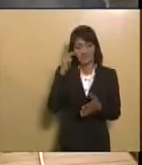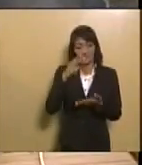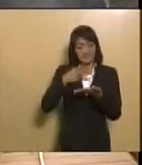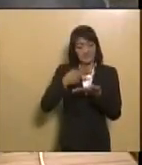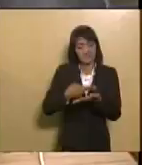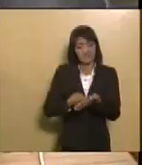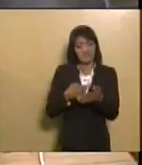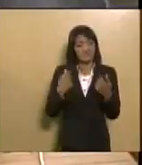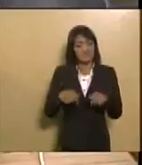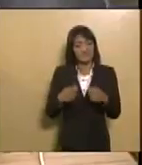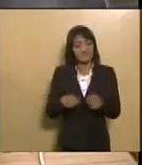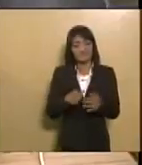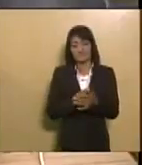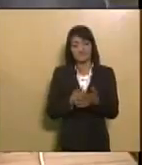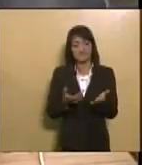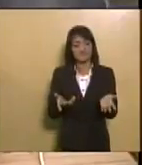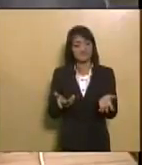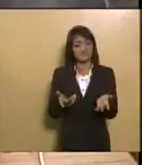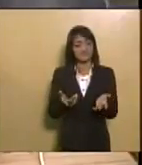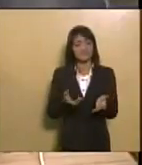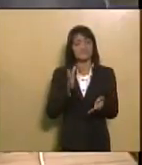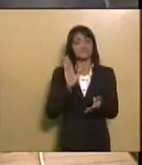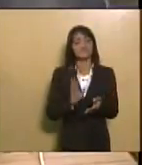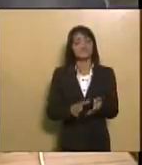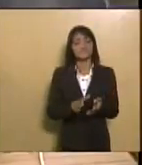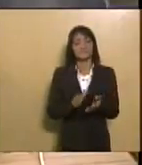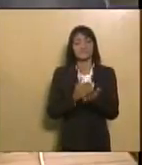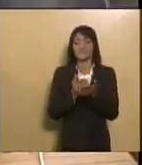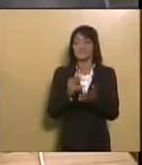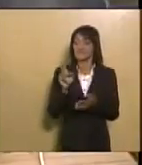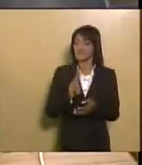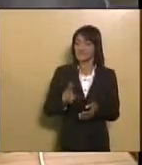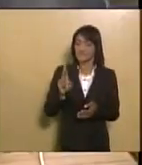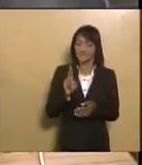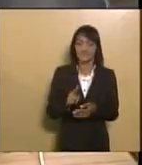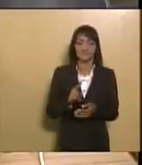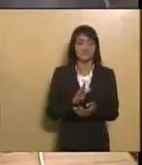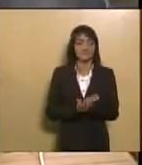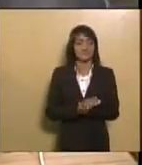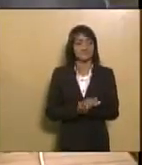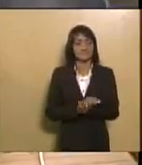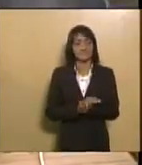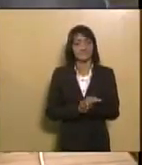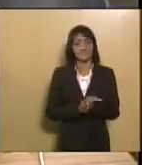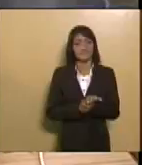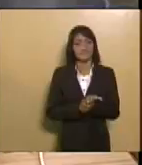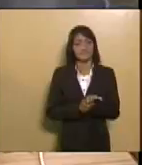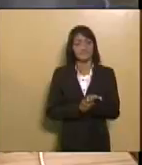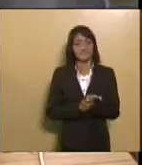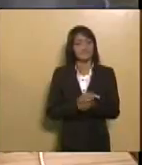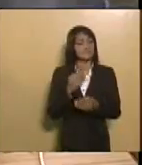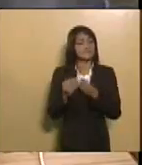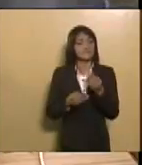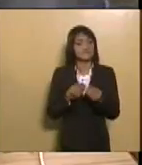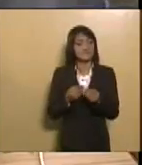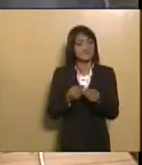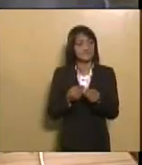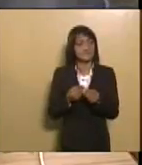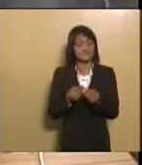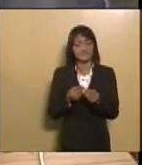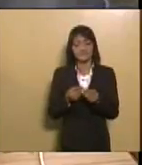pela Clinrad, que já está funcionando, em pleno funcionamento, e que o